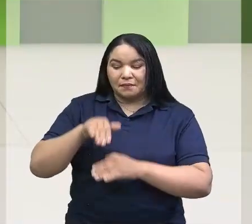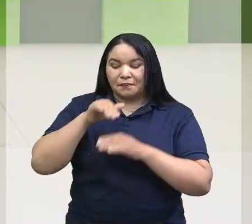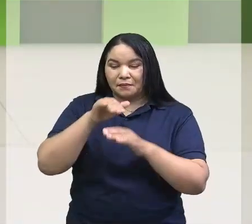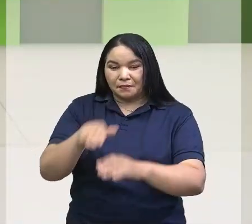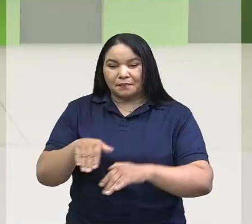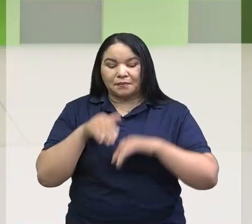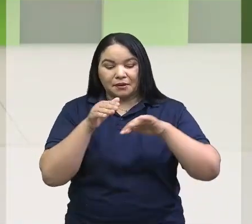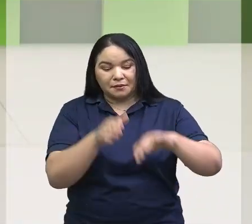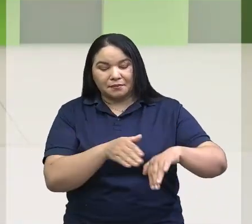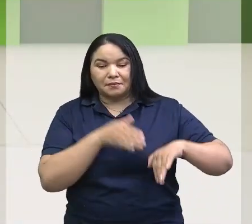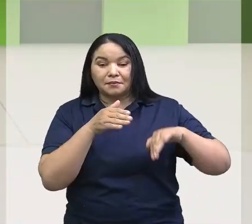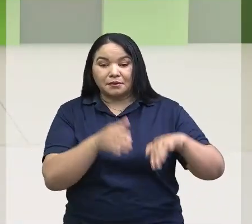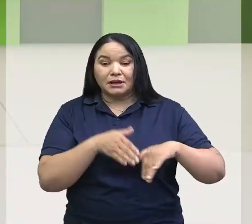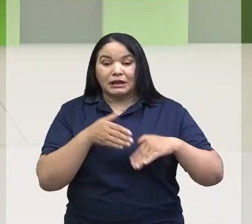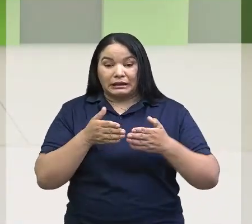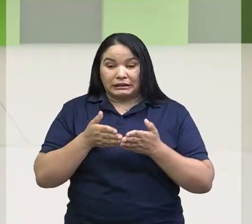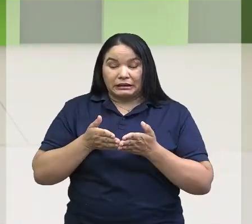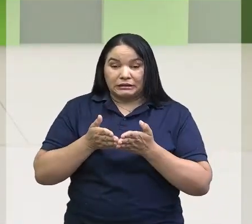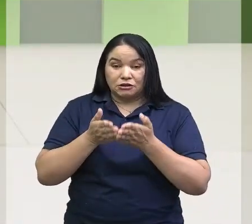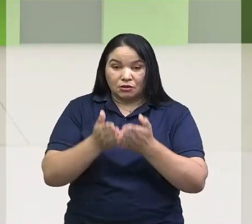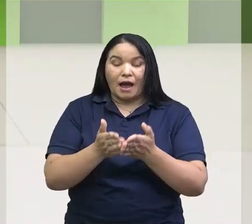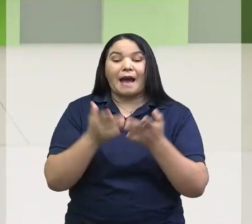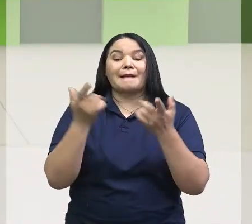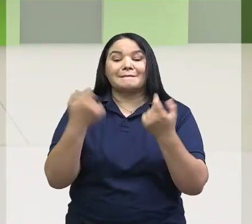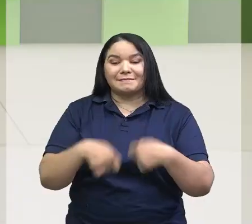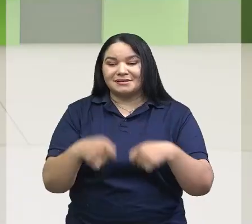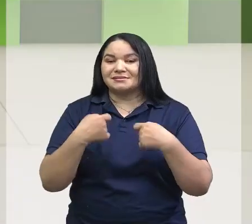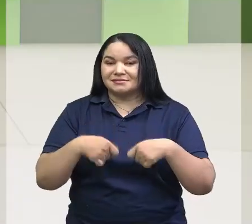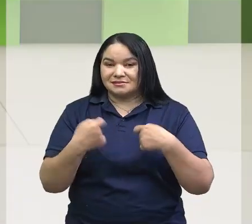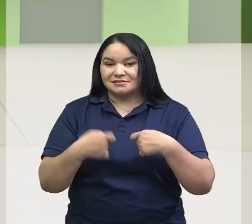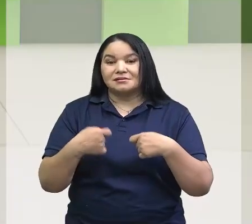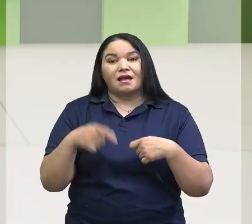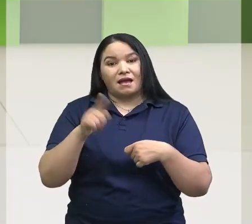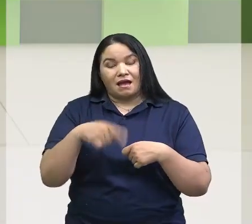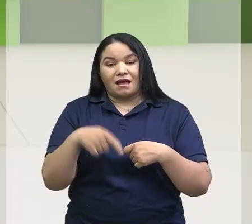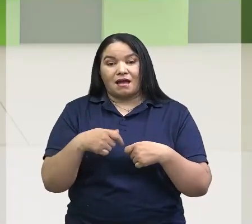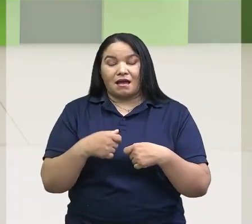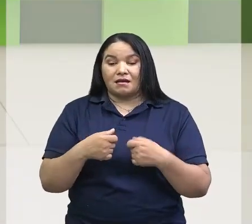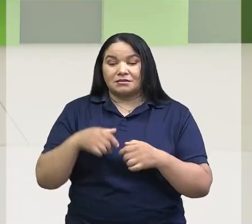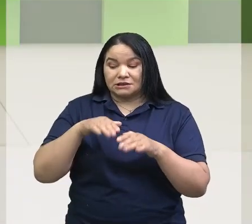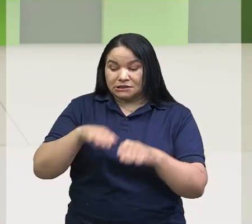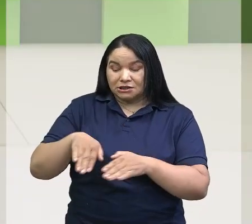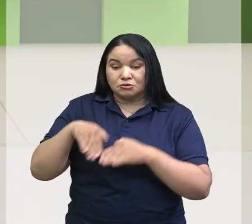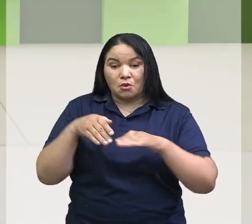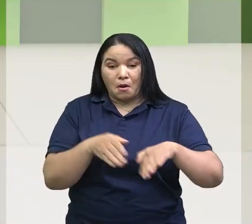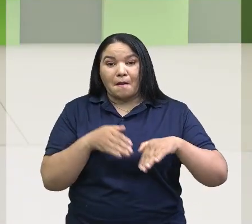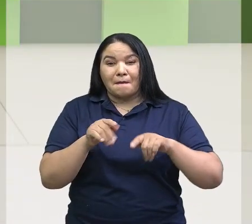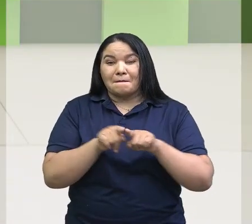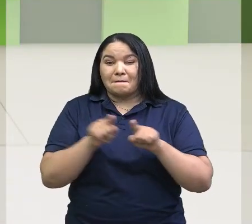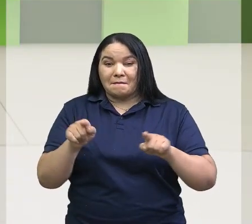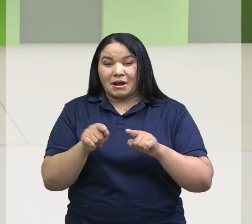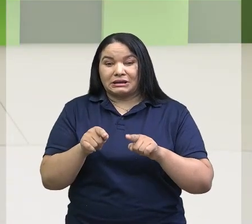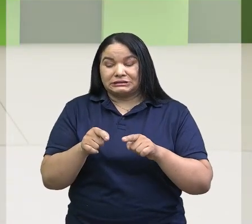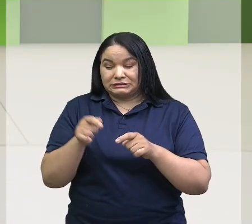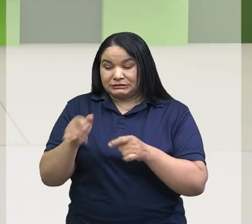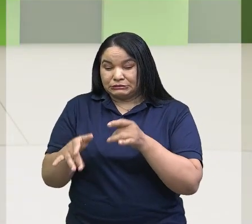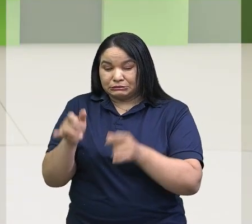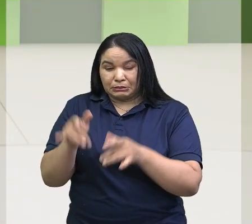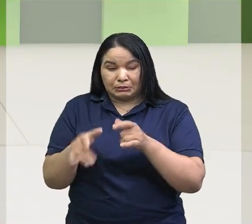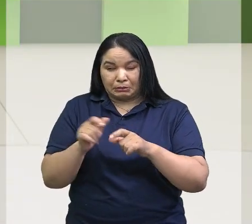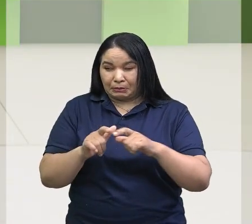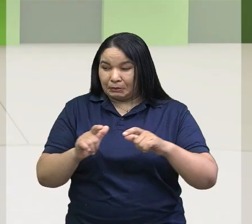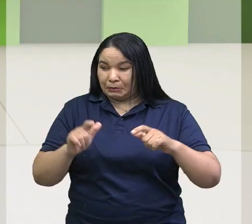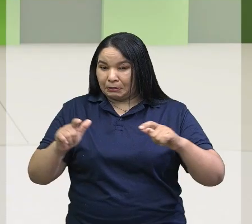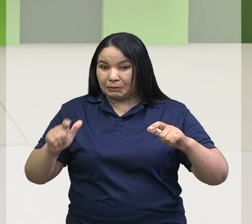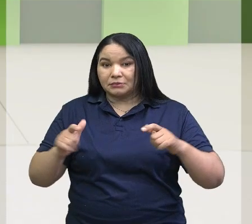ali nessa região, porque ela precisa, né, desse é o meio de transporte dela, mas viu a quantidade de poluição que estava. E olha só, essa imagem é